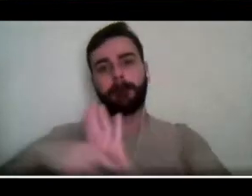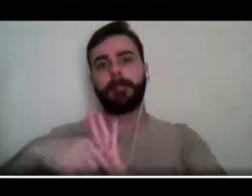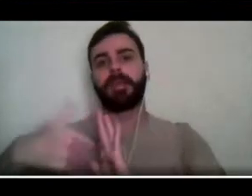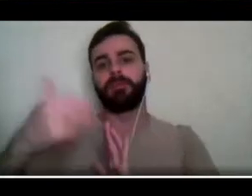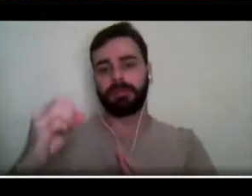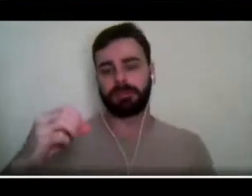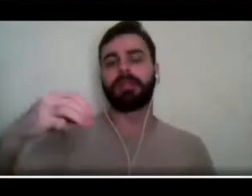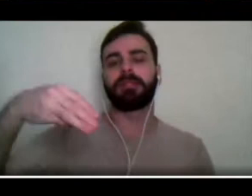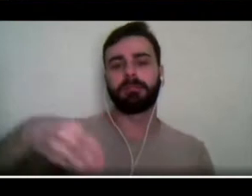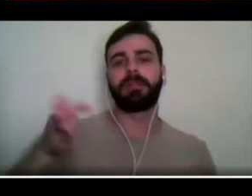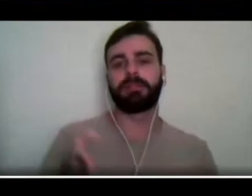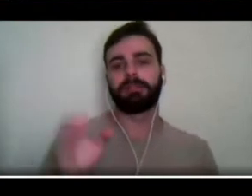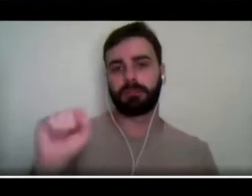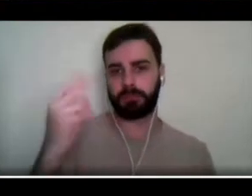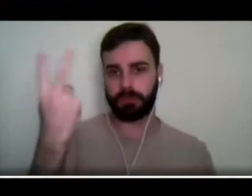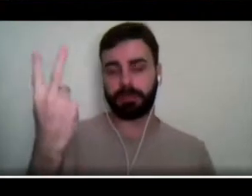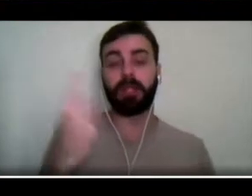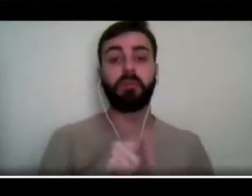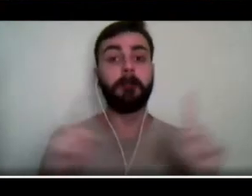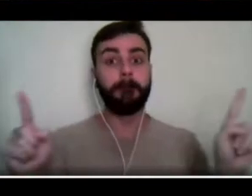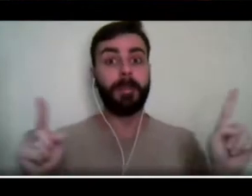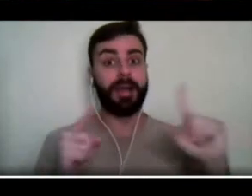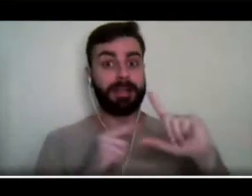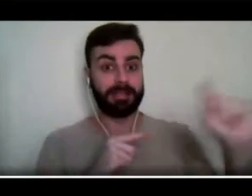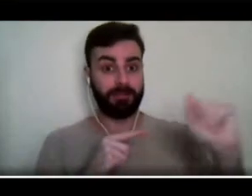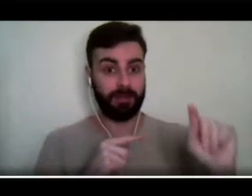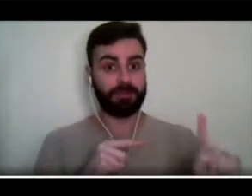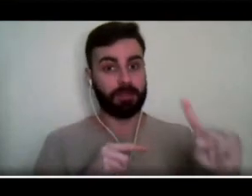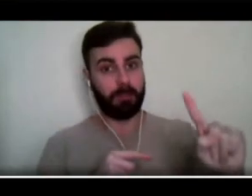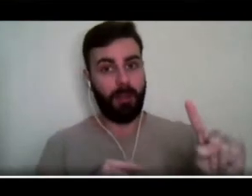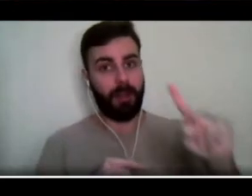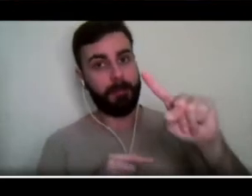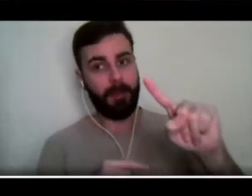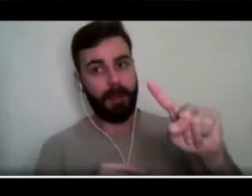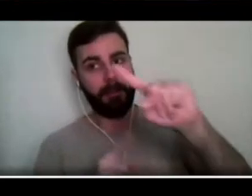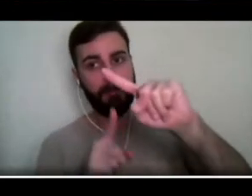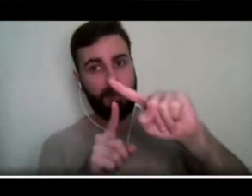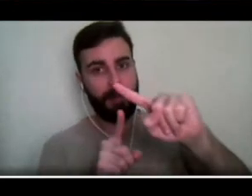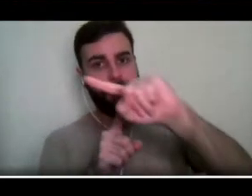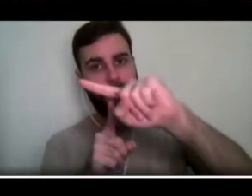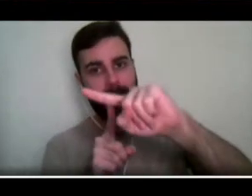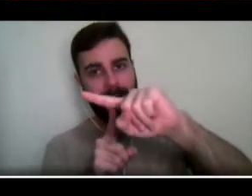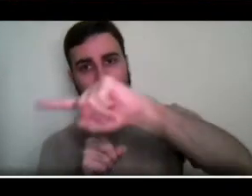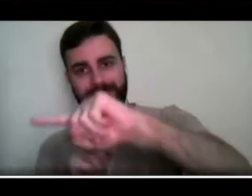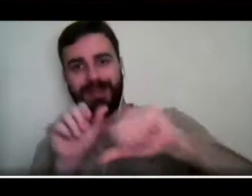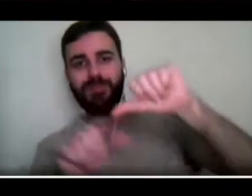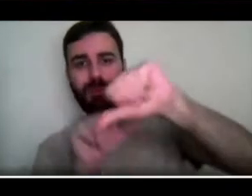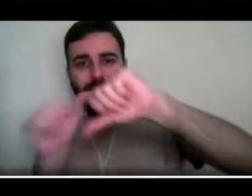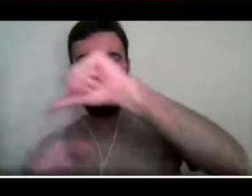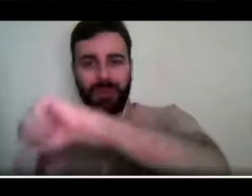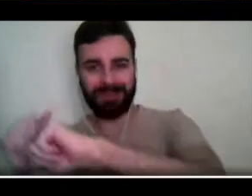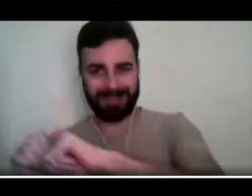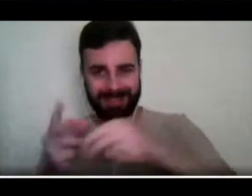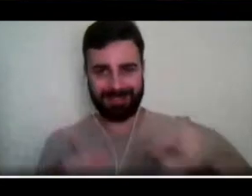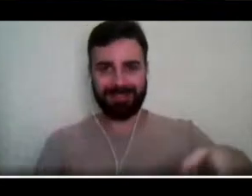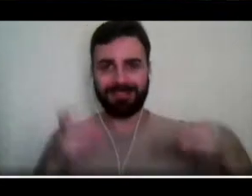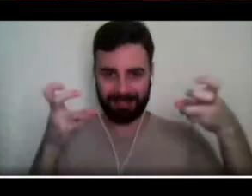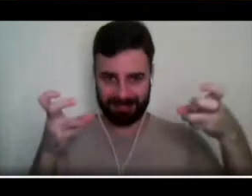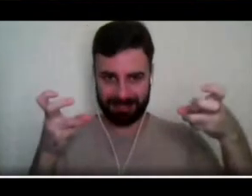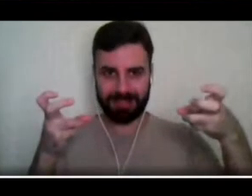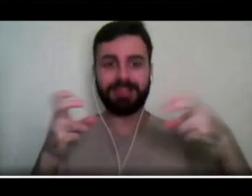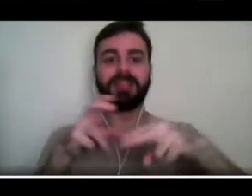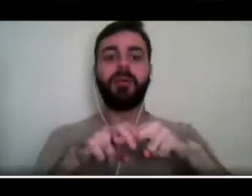vai mudando de direção. Tá vendo? Então, a componente da aceleração